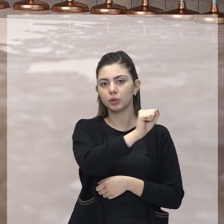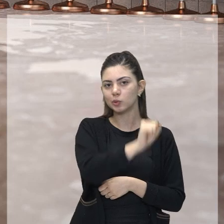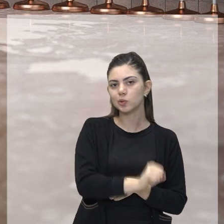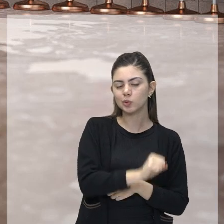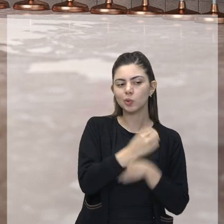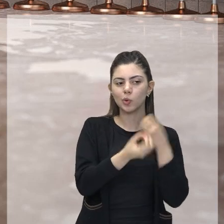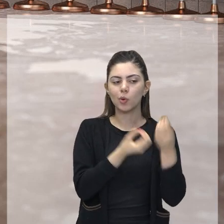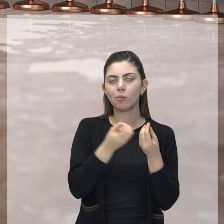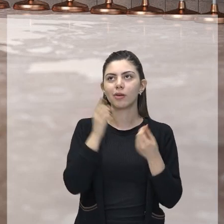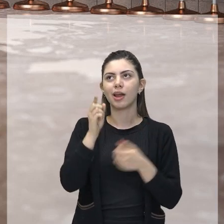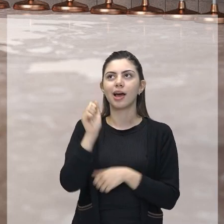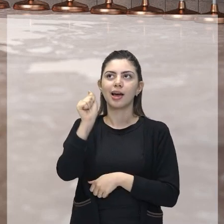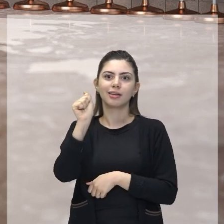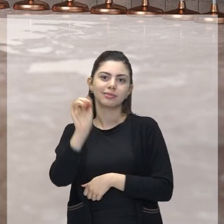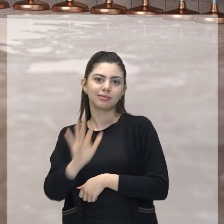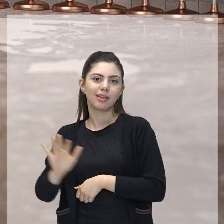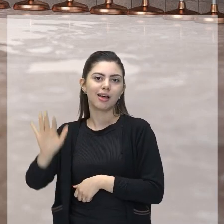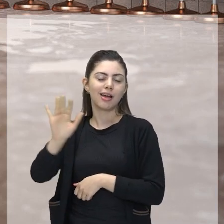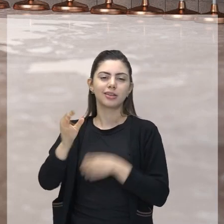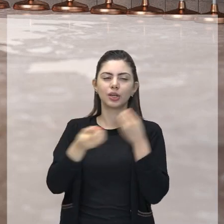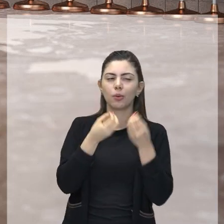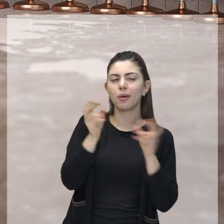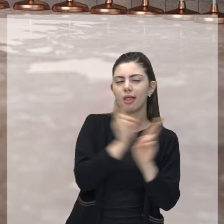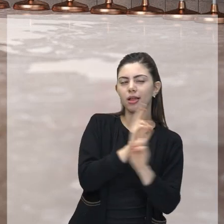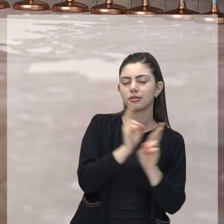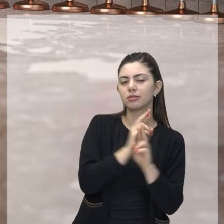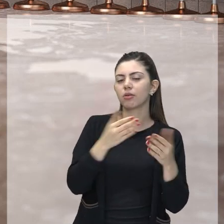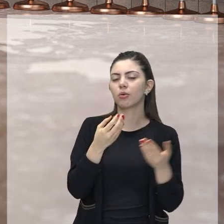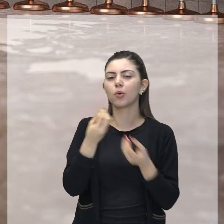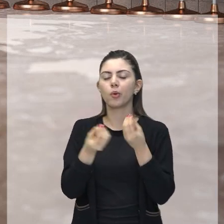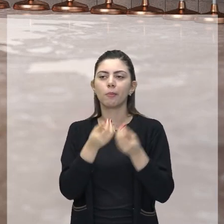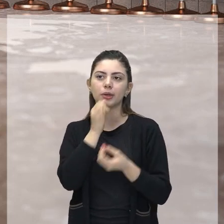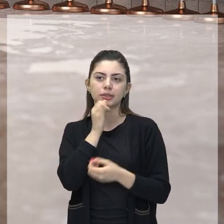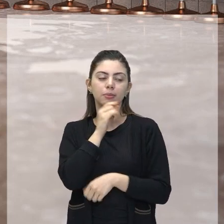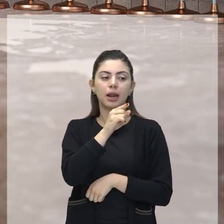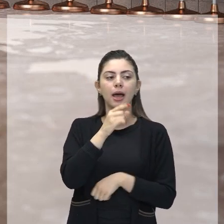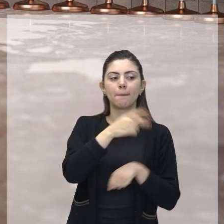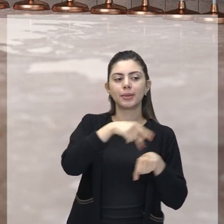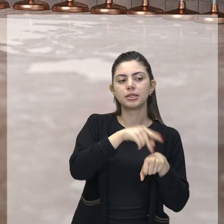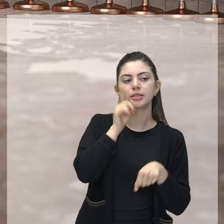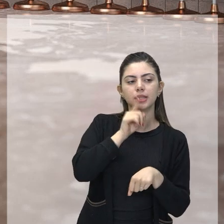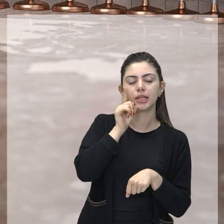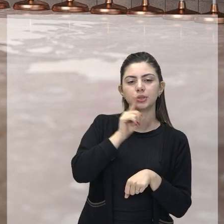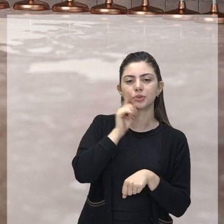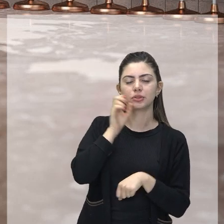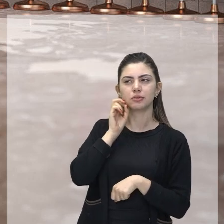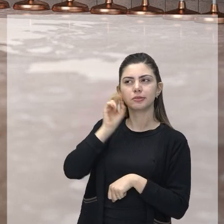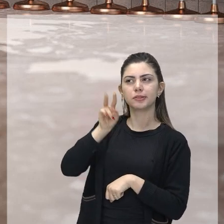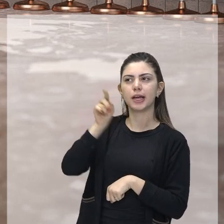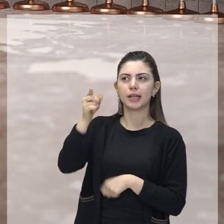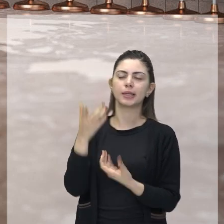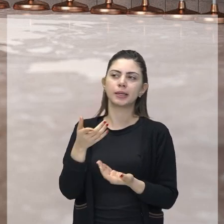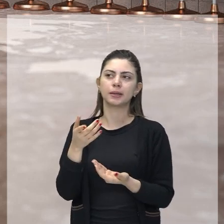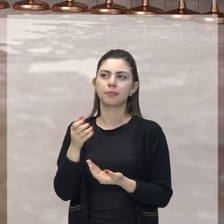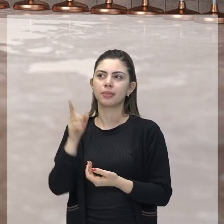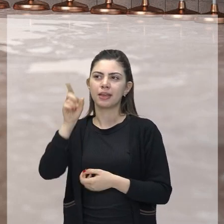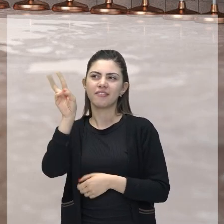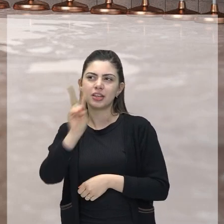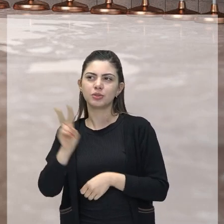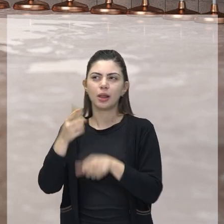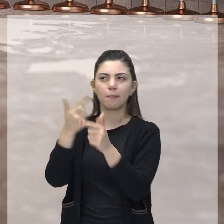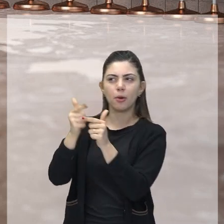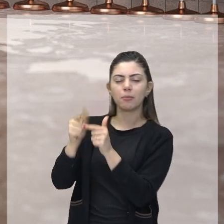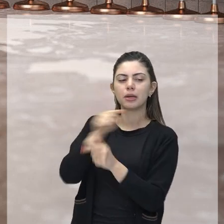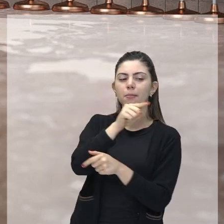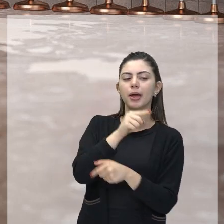na Ásia, por exemplo, né? Como que os Estados Unidos está lidando com algum problema que está acontecendo lá na Venezuela, por